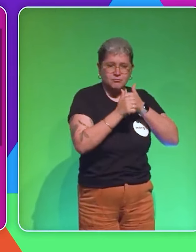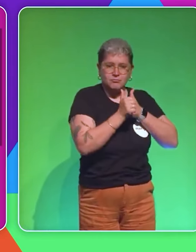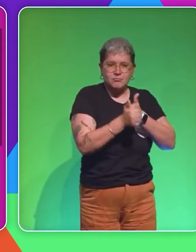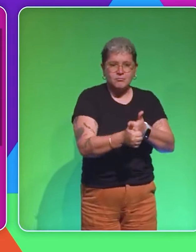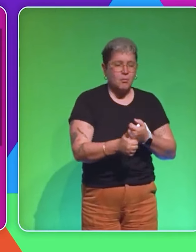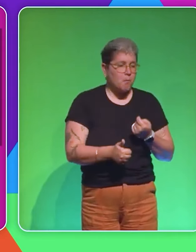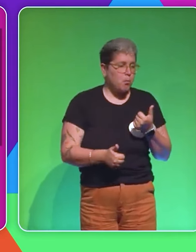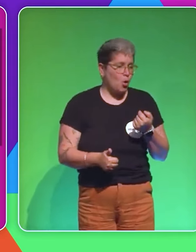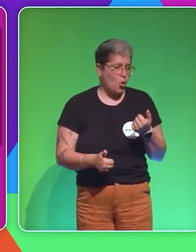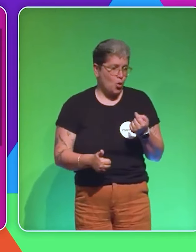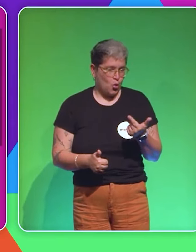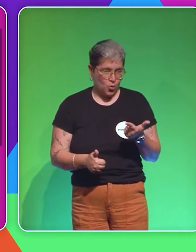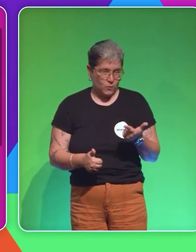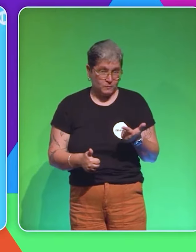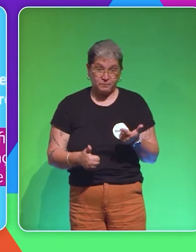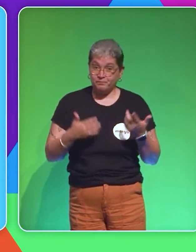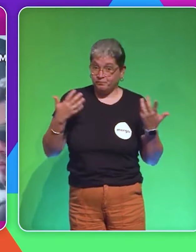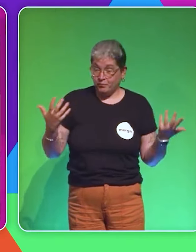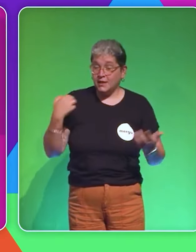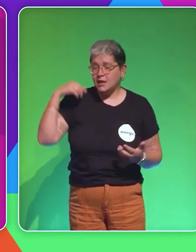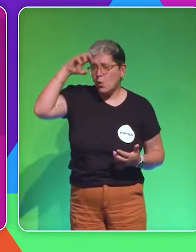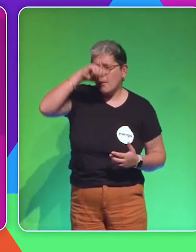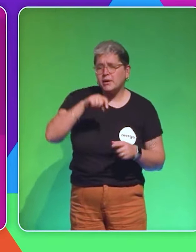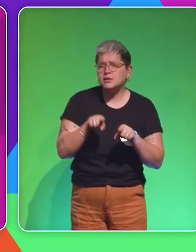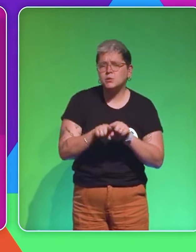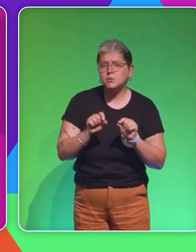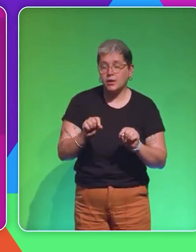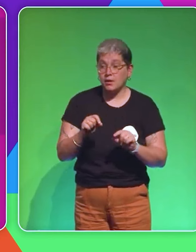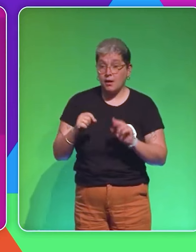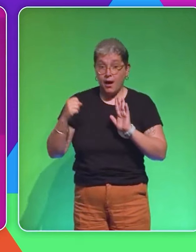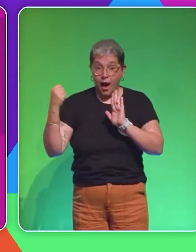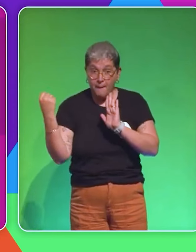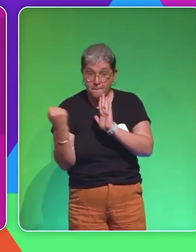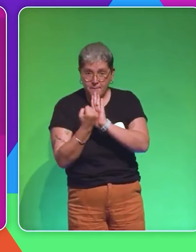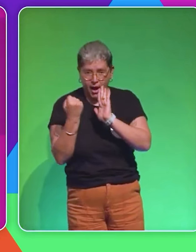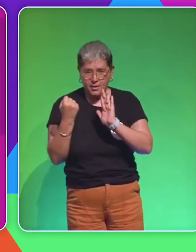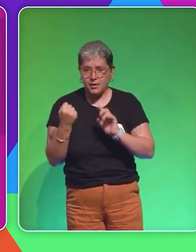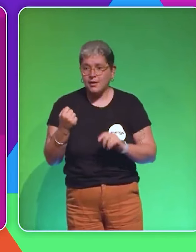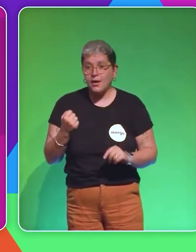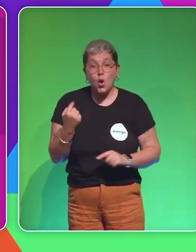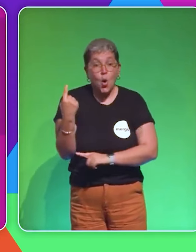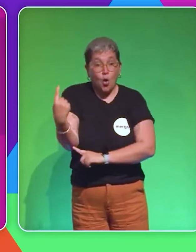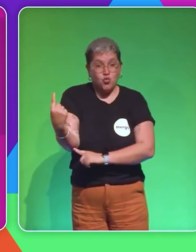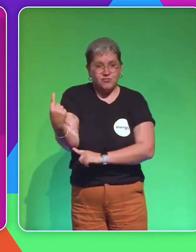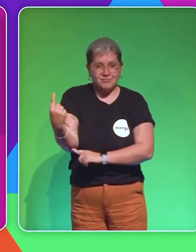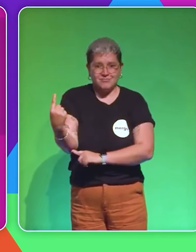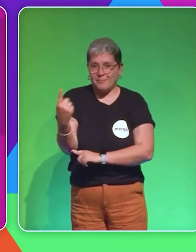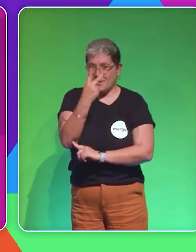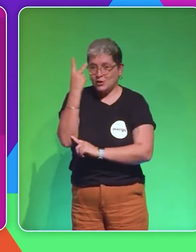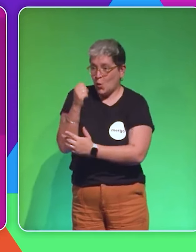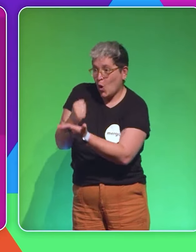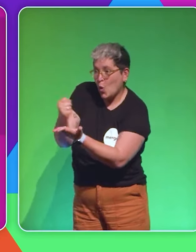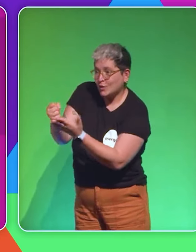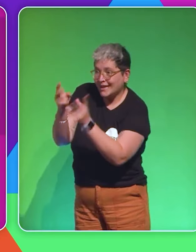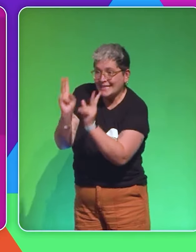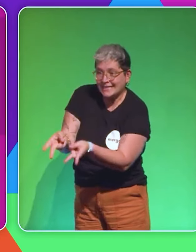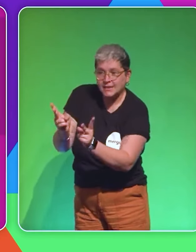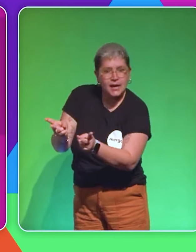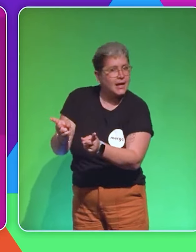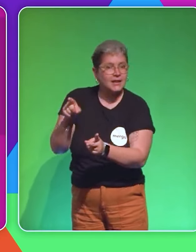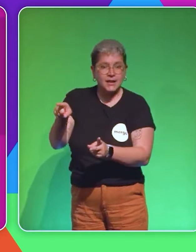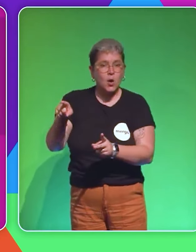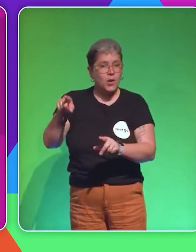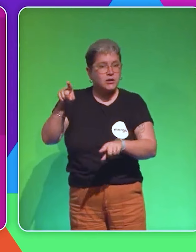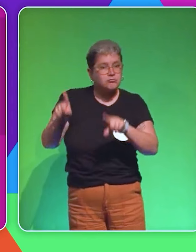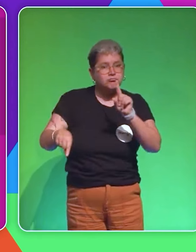não não tem inclusividade ou seja e antes de eu completar né isso que eu nem falei de